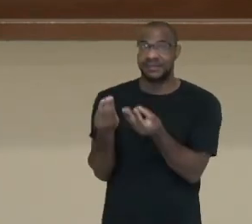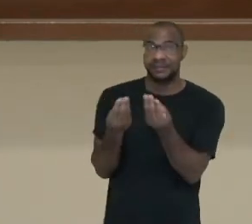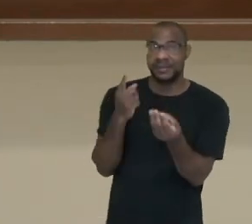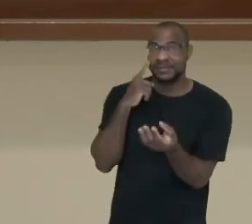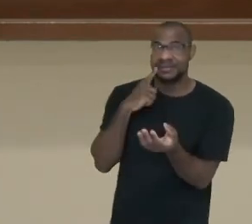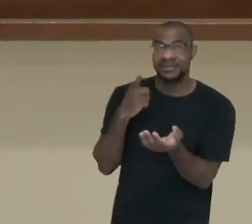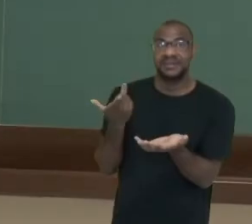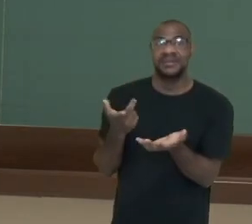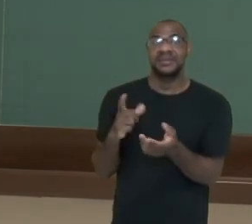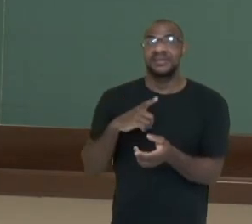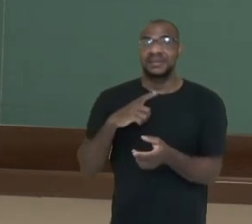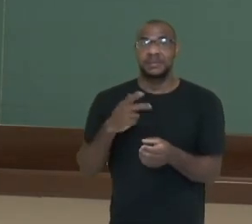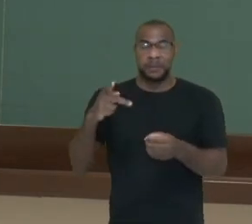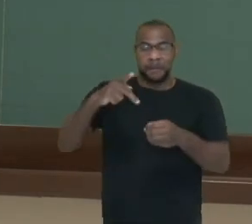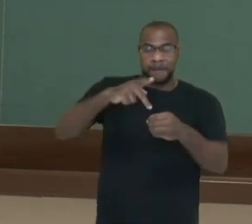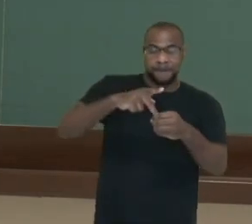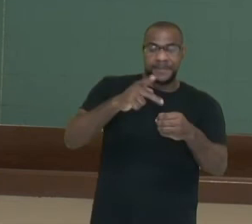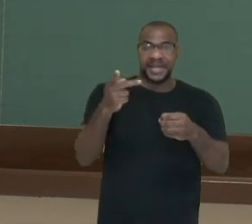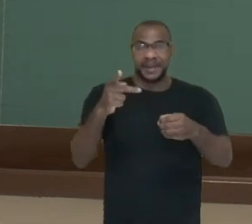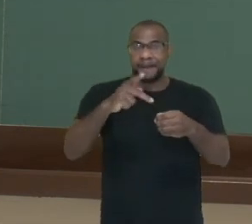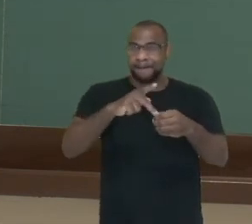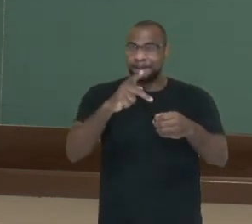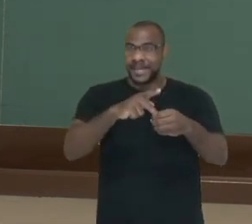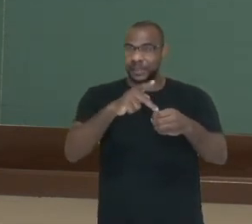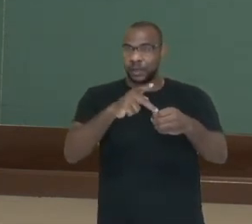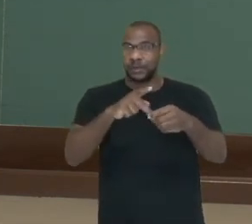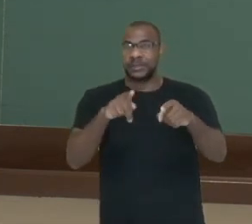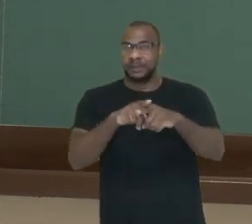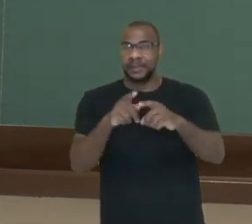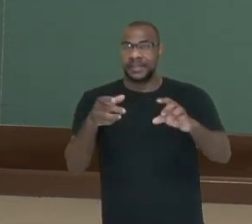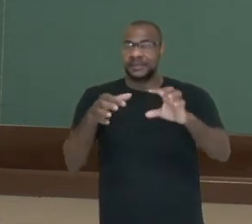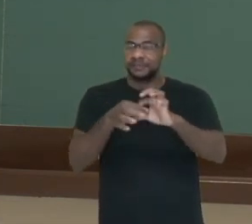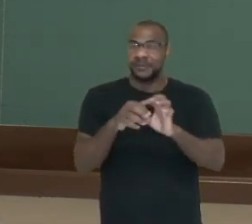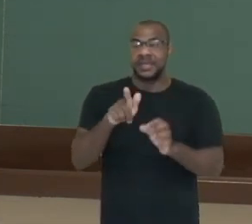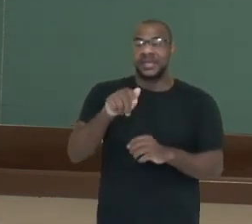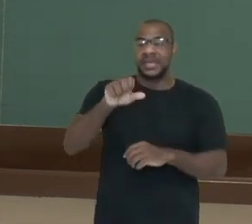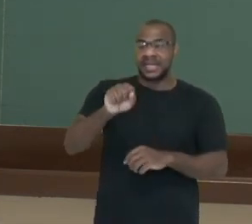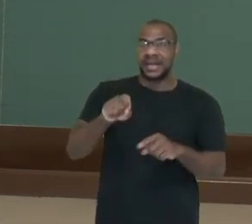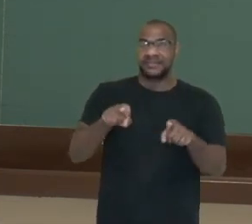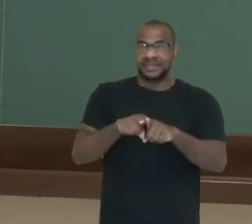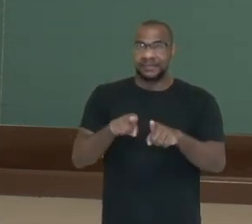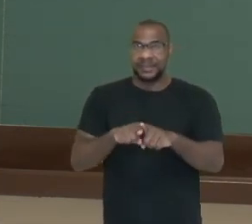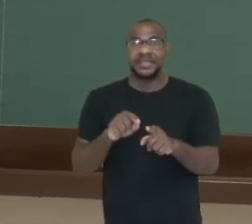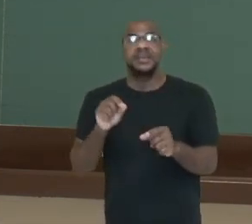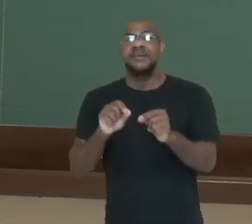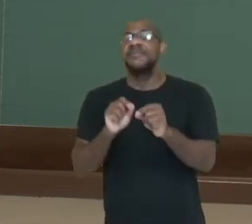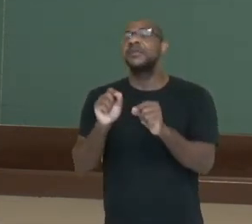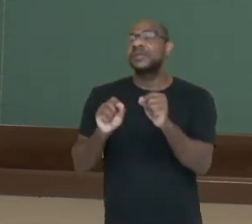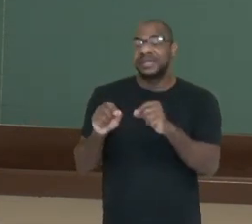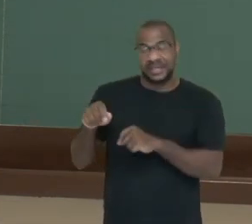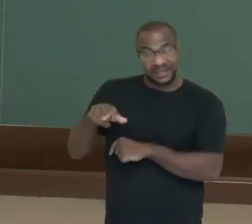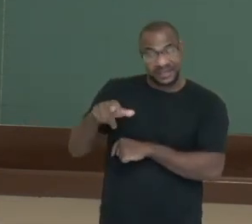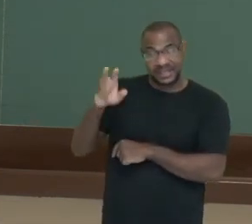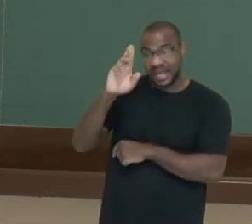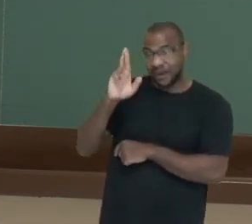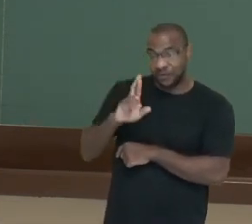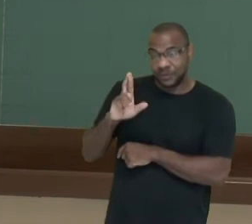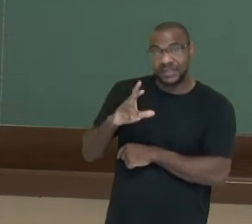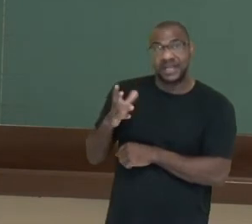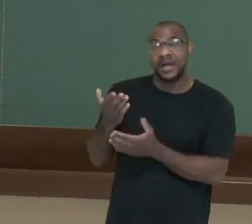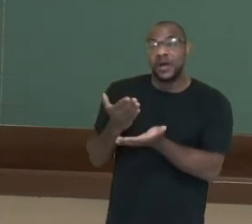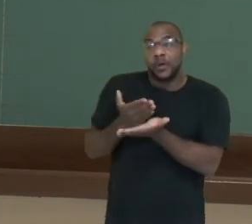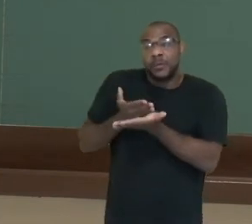logicamente, uma produção de petróleo conjuntamente associada de petróleo, o que fez com que eles entrassem para o mercado até